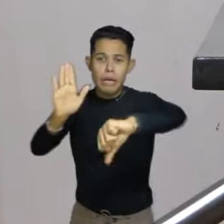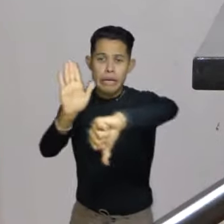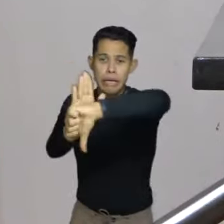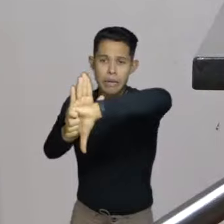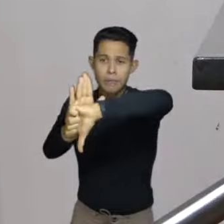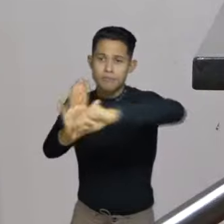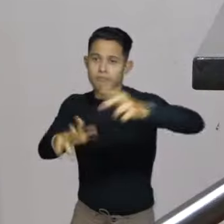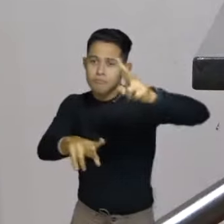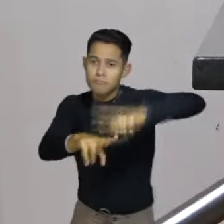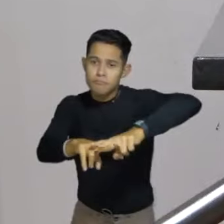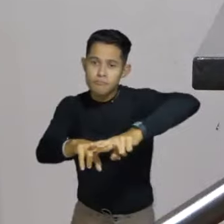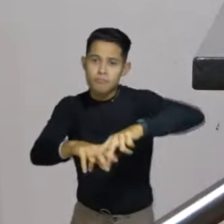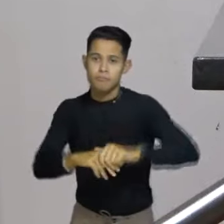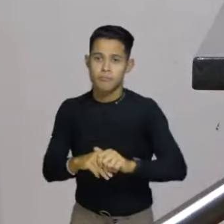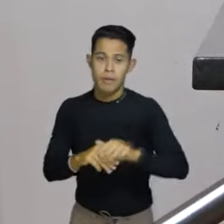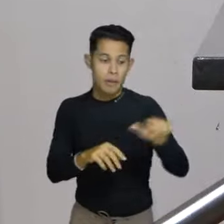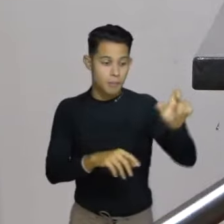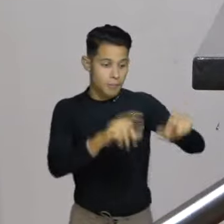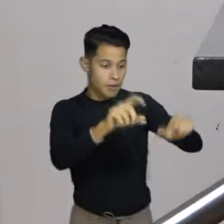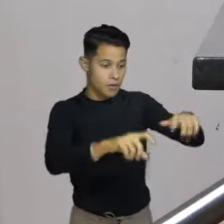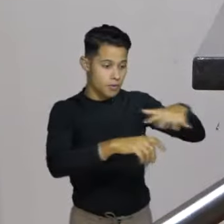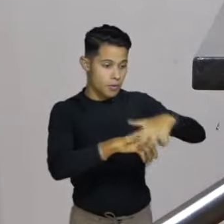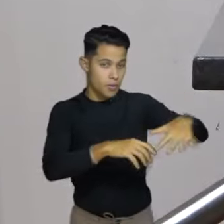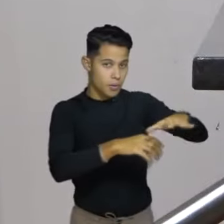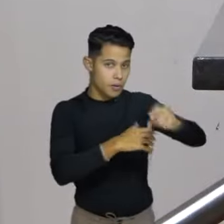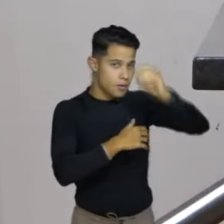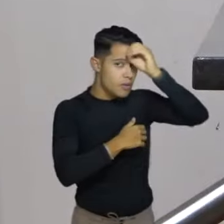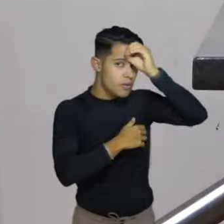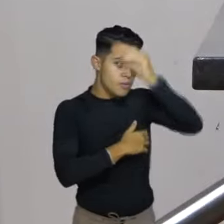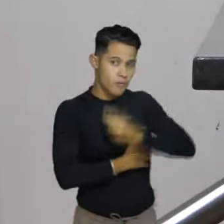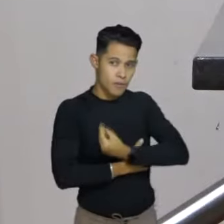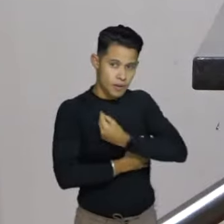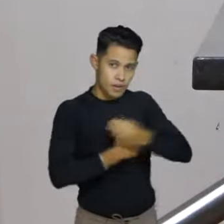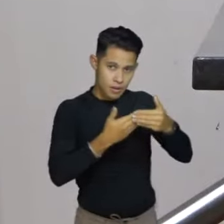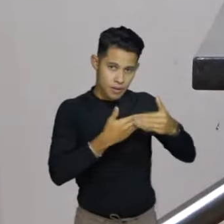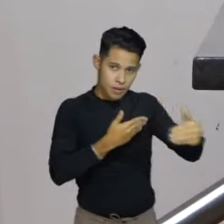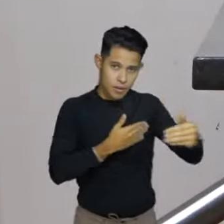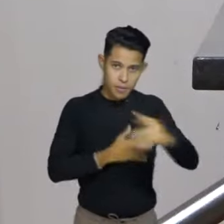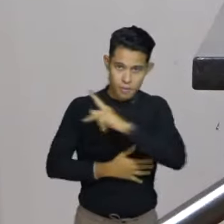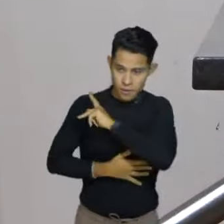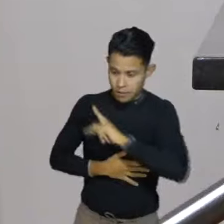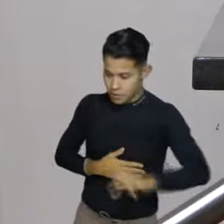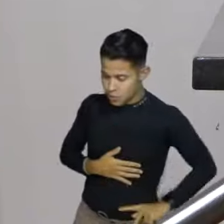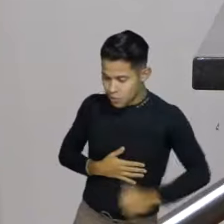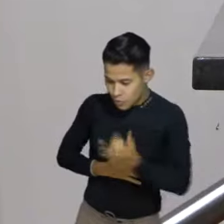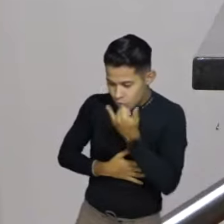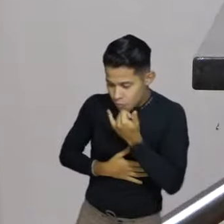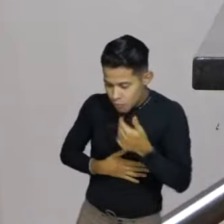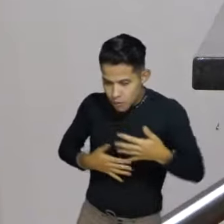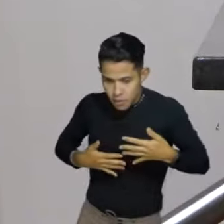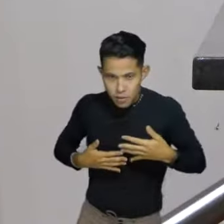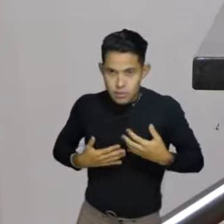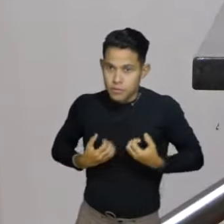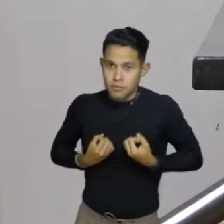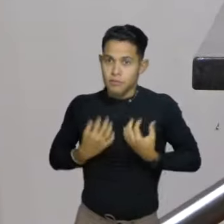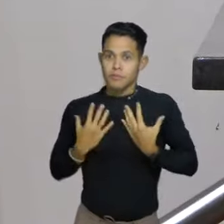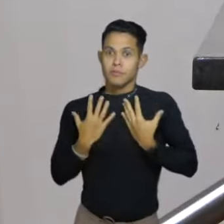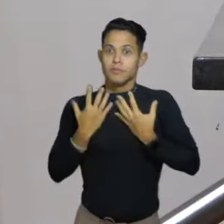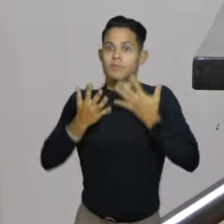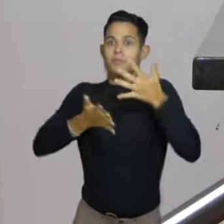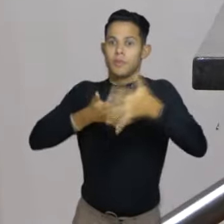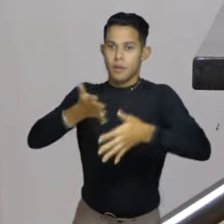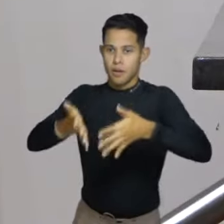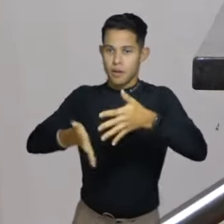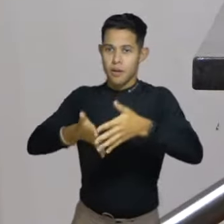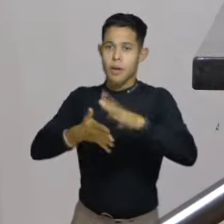e para que os nossos inocentes sejam preservados Presidente desculpa a nossa exaltação Mas se a gente ler essa monira de